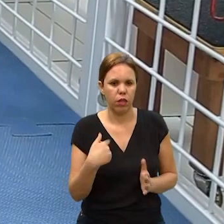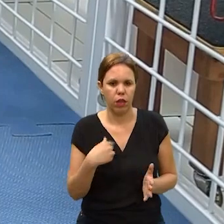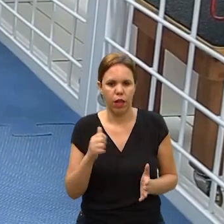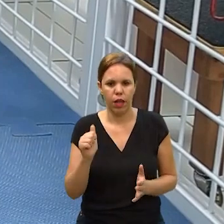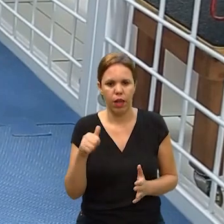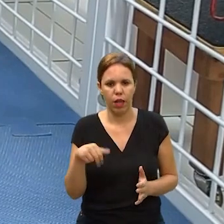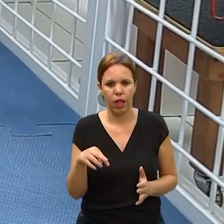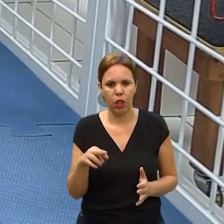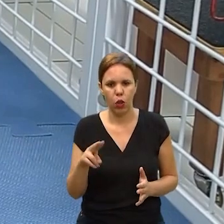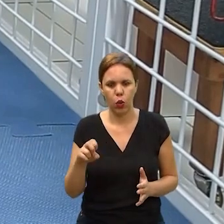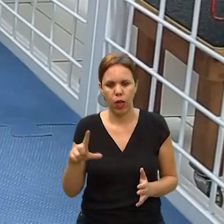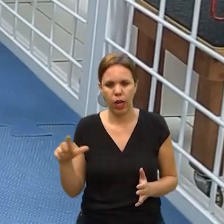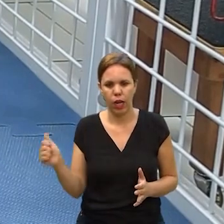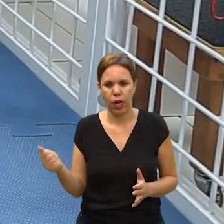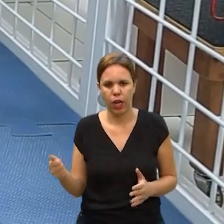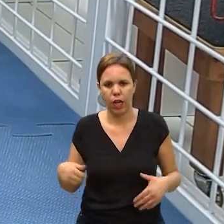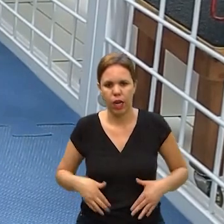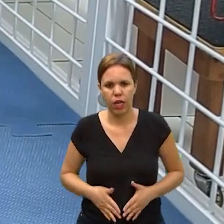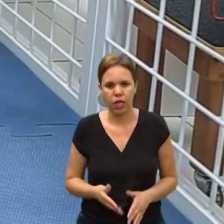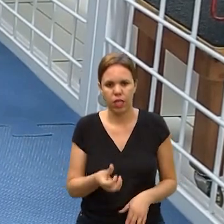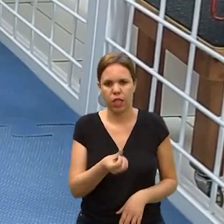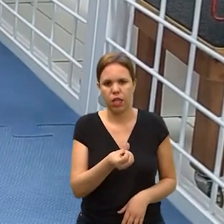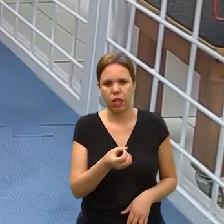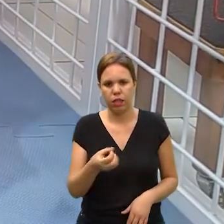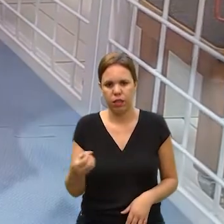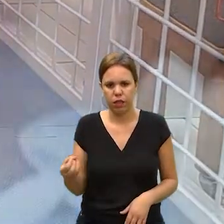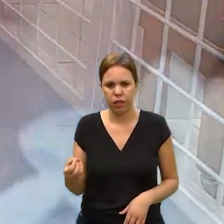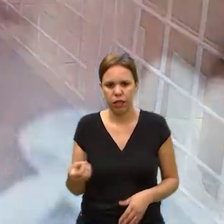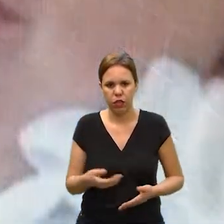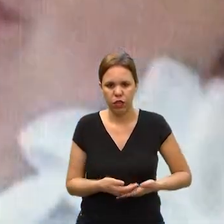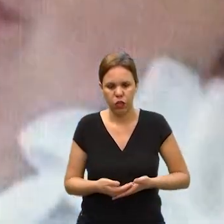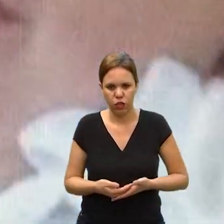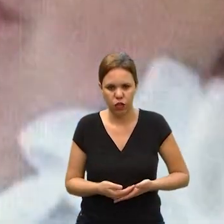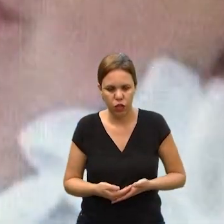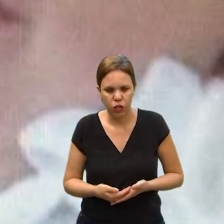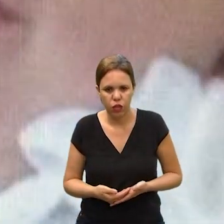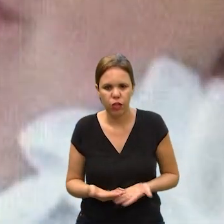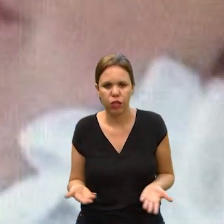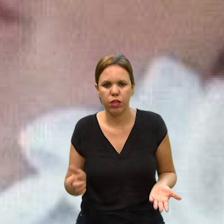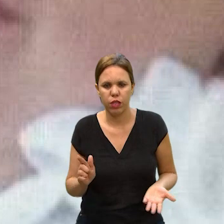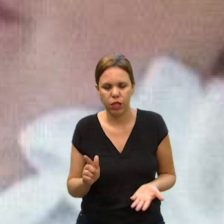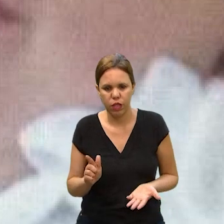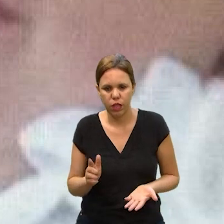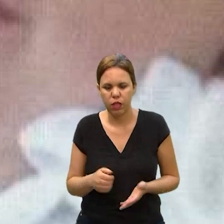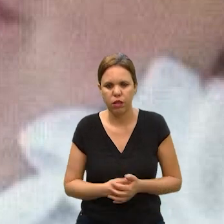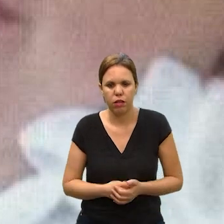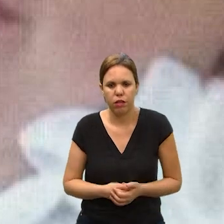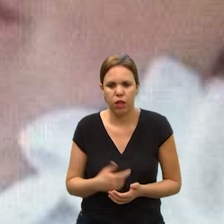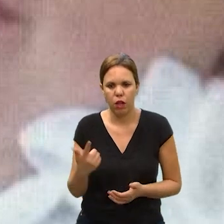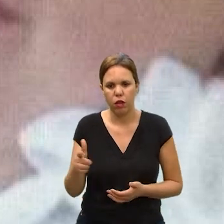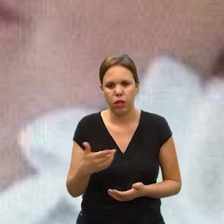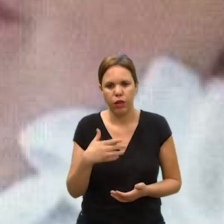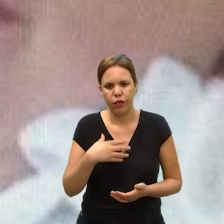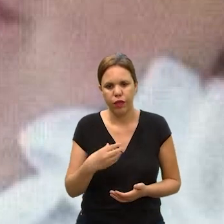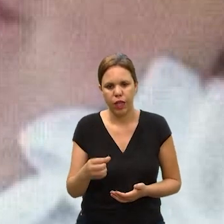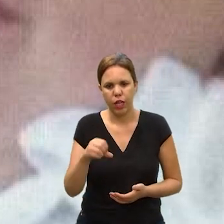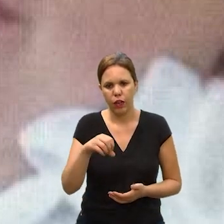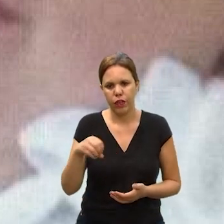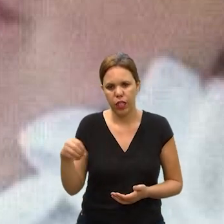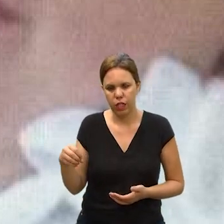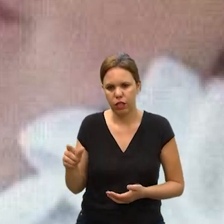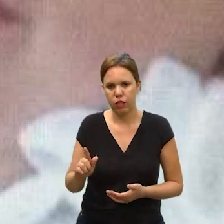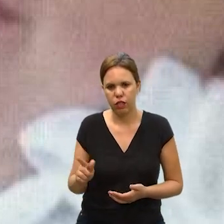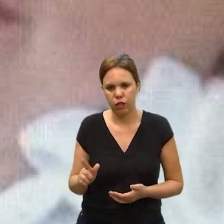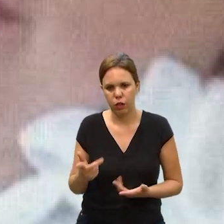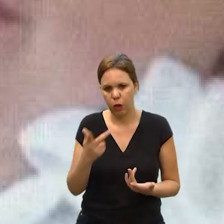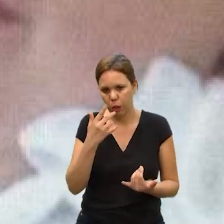A Antonella nasceu com 600 gramas, a Pietra nasceu com 900 gramas e a Pietra